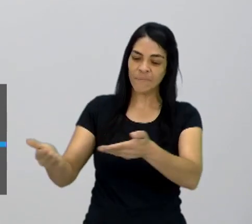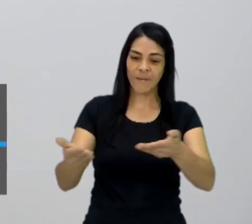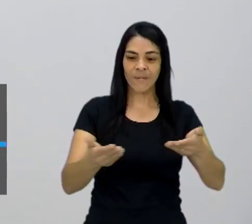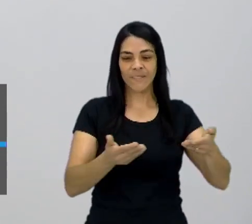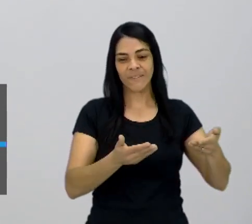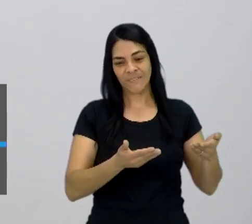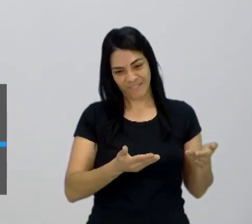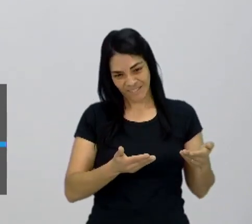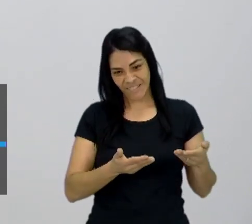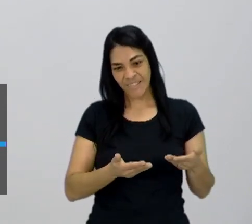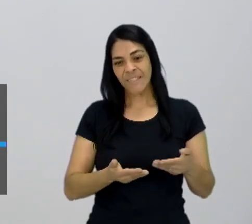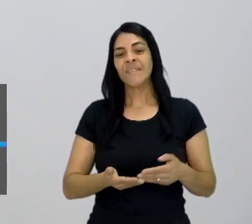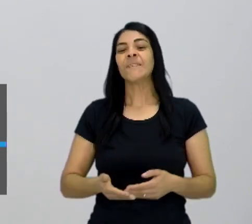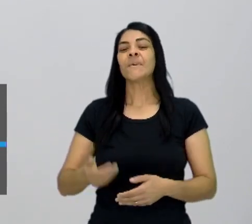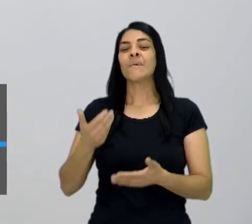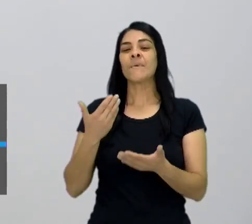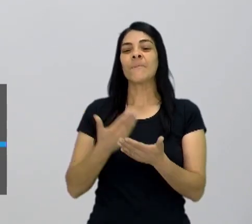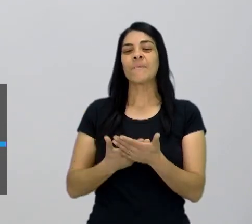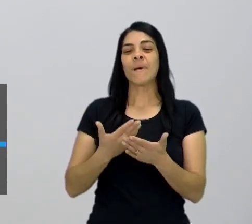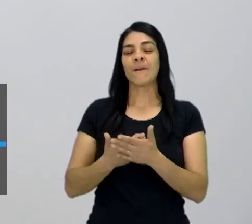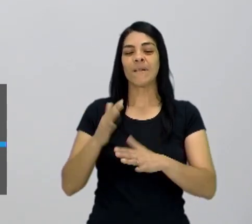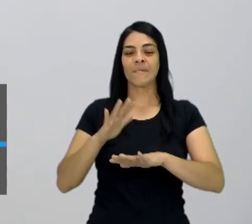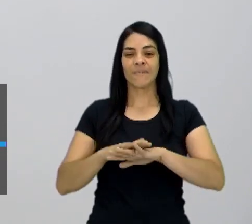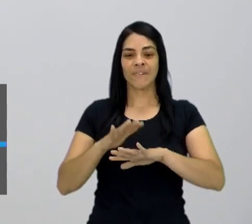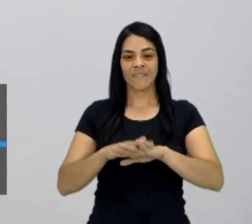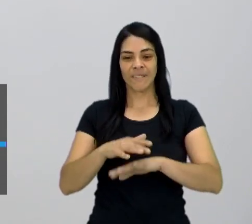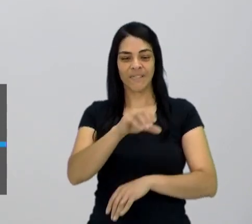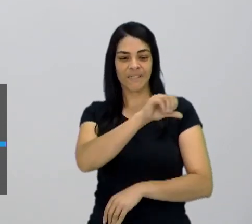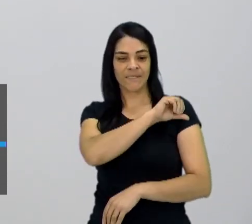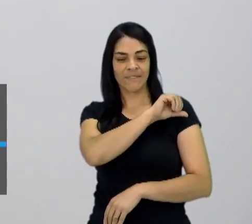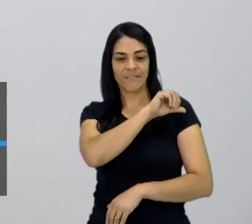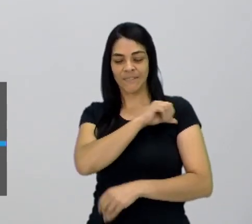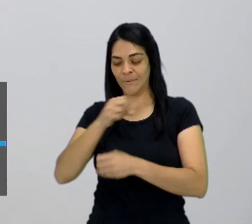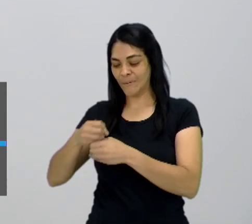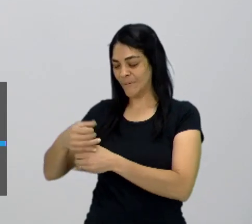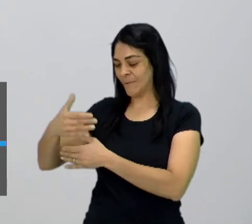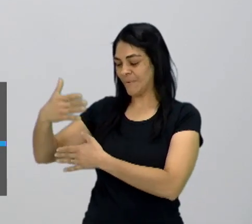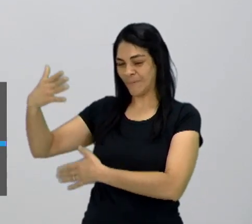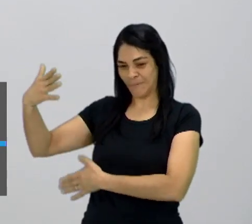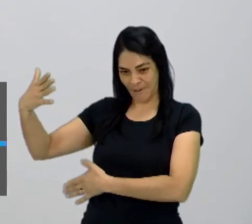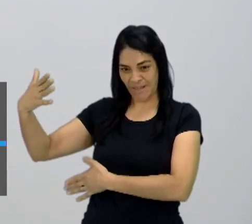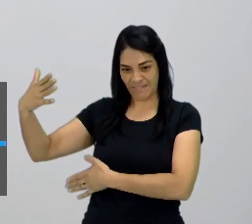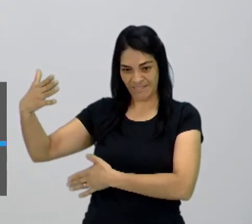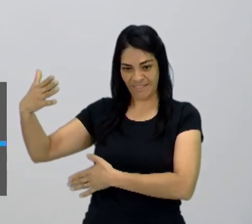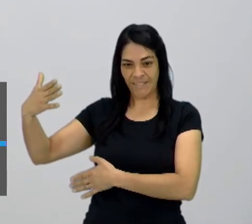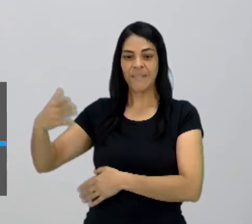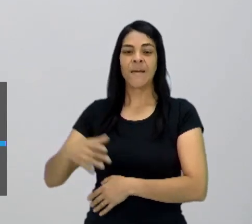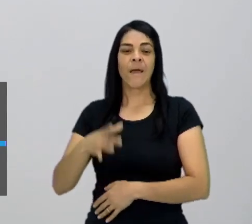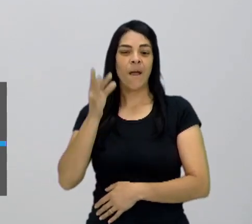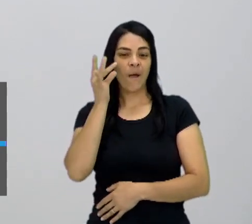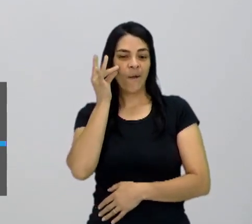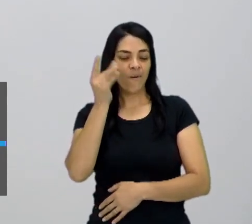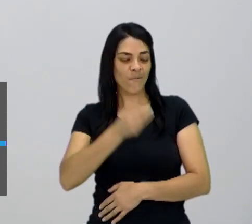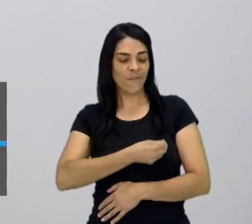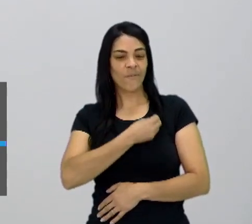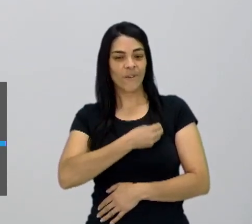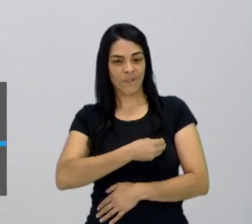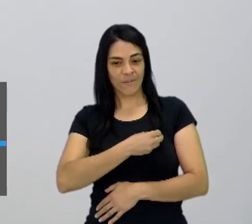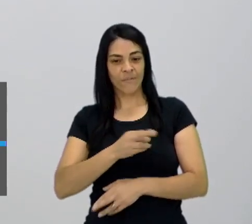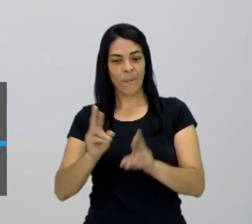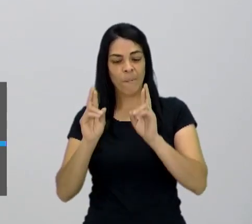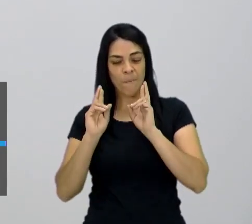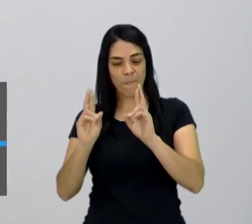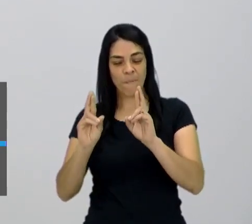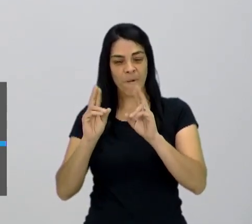mais uma aula de matemática aqui com vocês no 9º ano. Nosso chat está aberto, nossa aula é ao vivo. Estou aqui esperando vocês para a